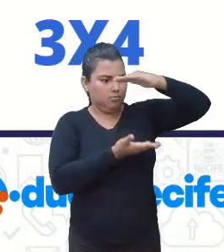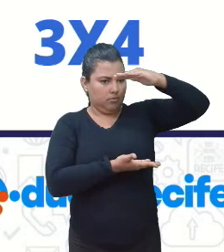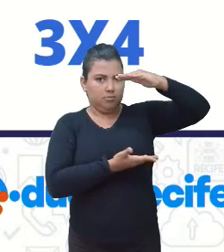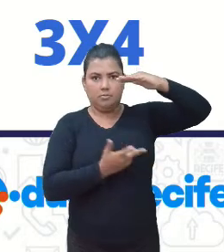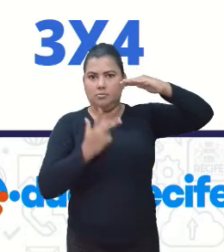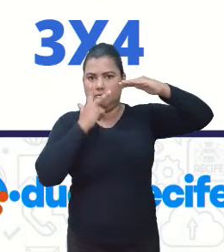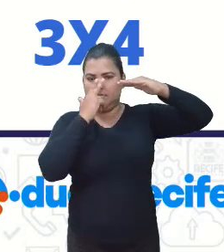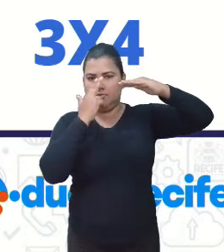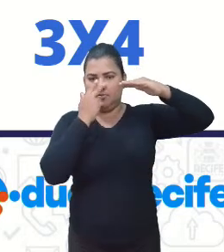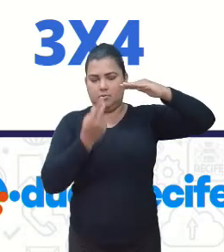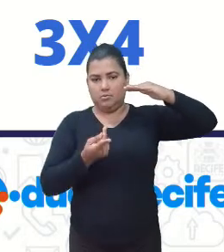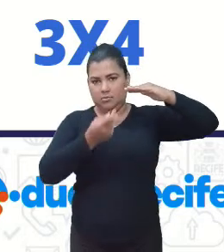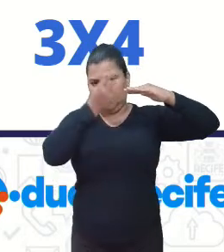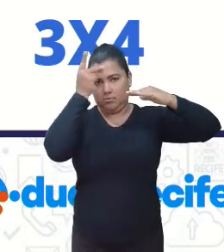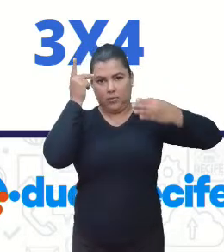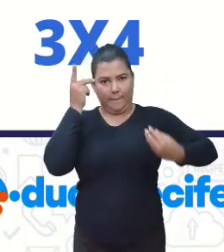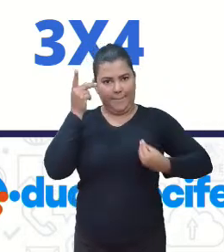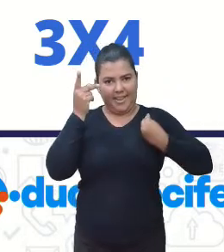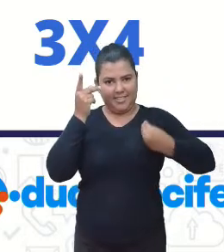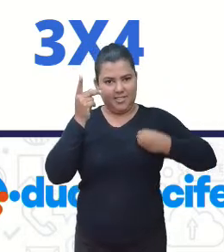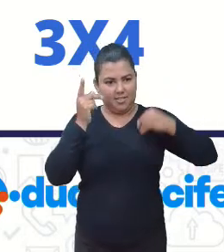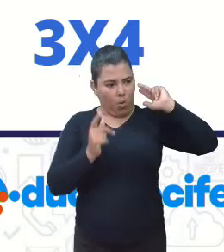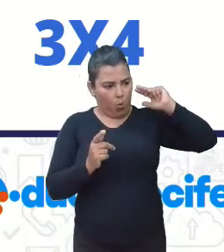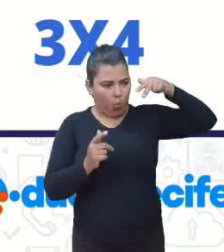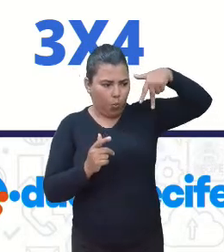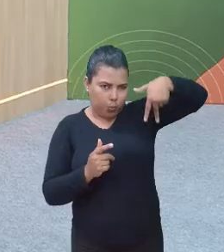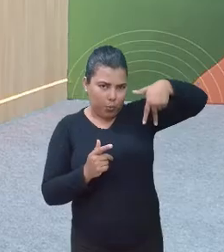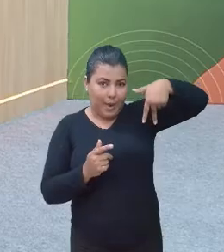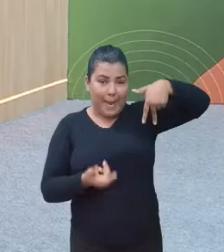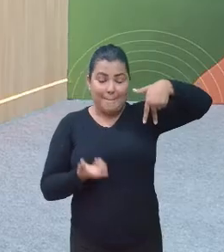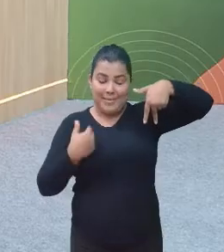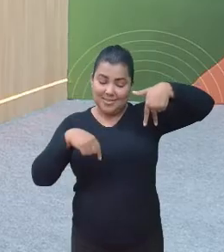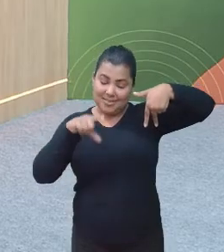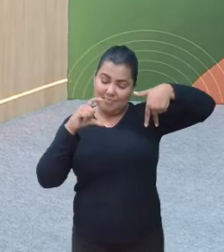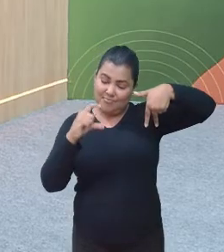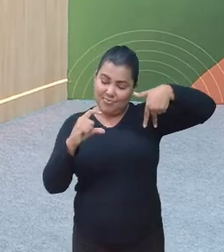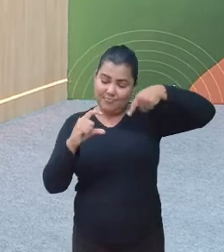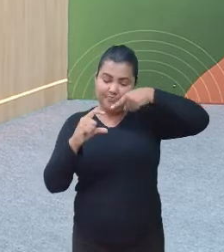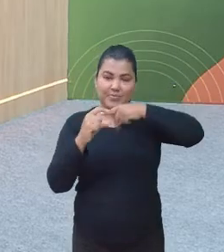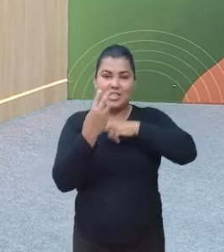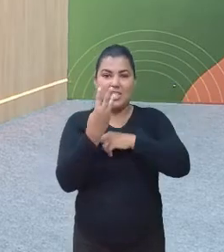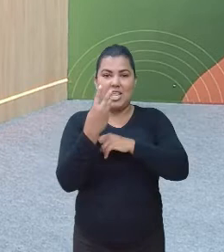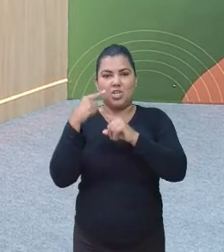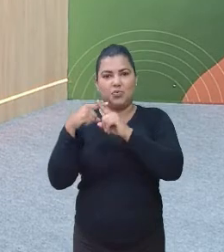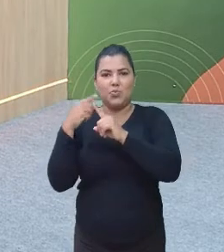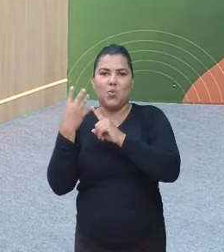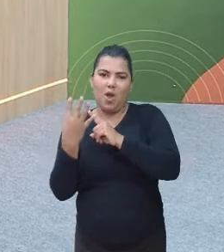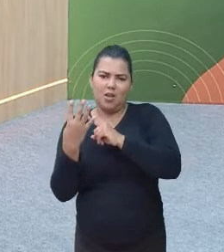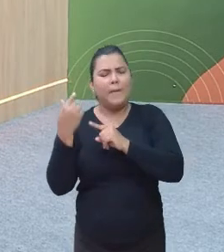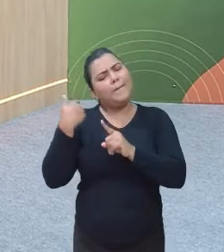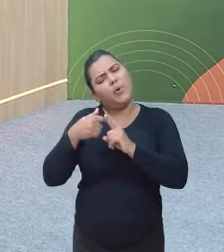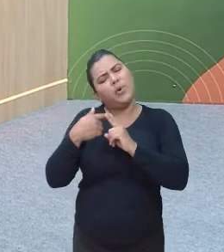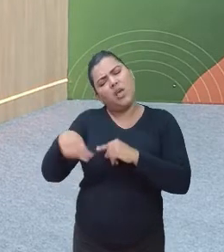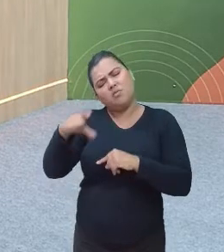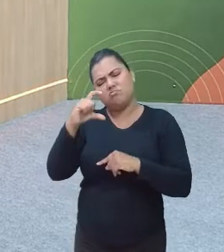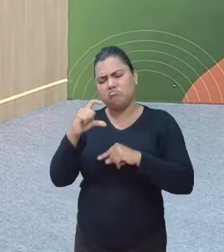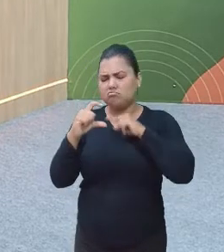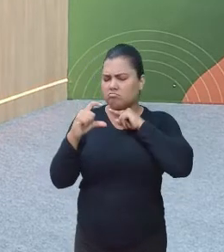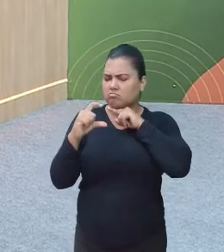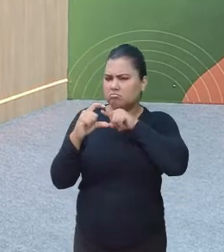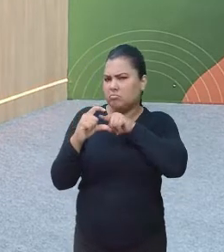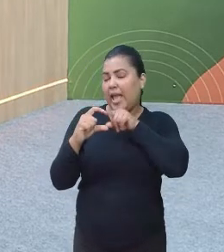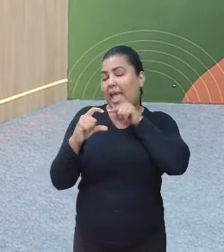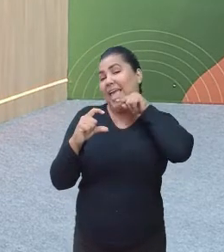rosto. E aqui eu tenho a foto 3x4, tá certo? A ideia da foto 3x4 é porque a